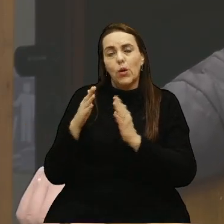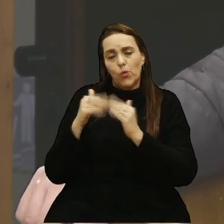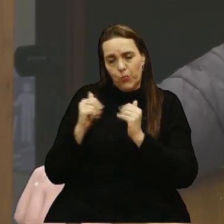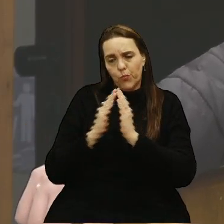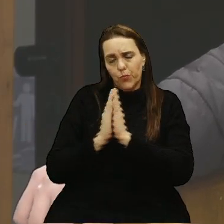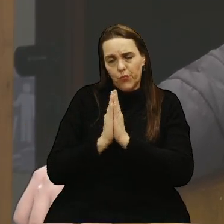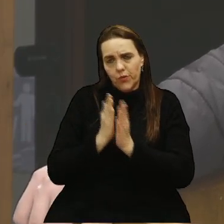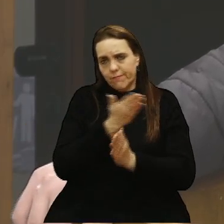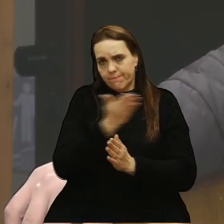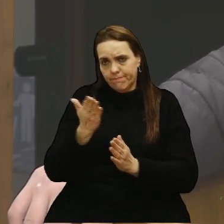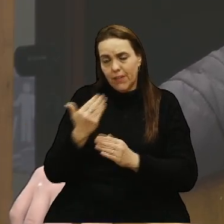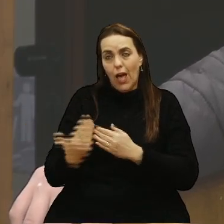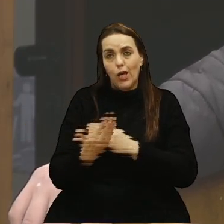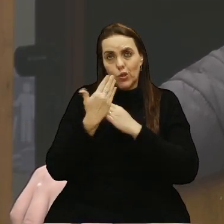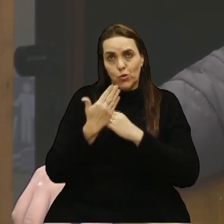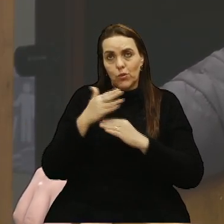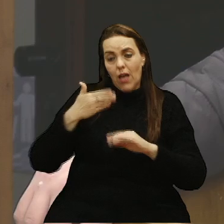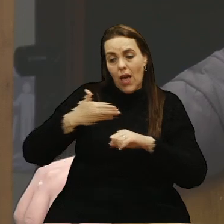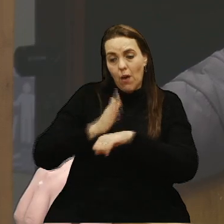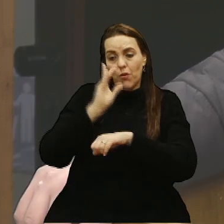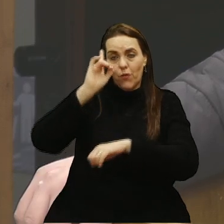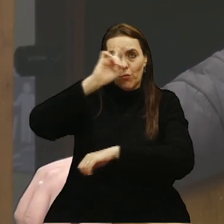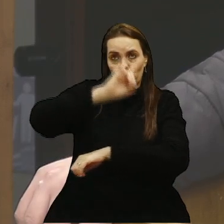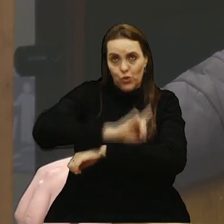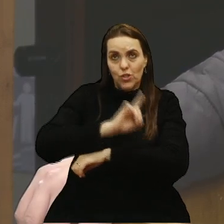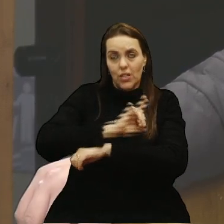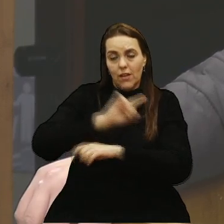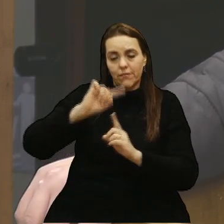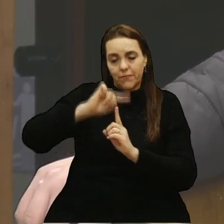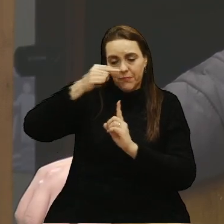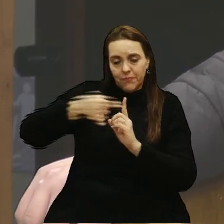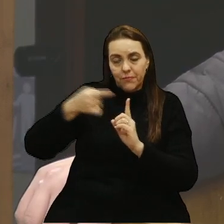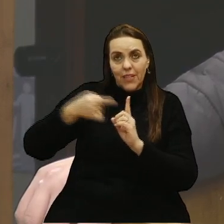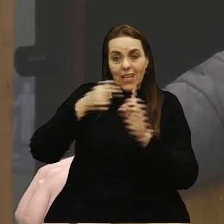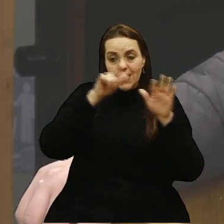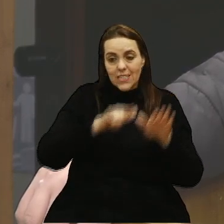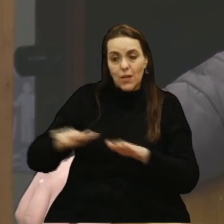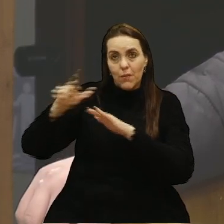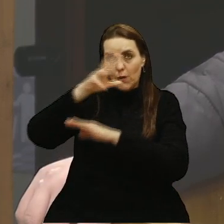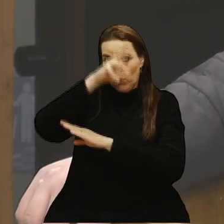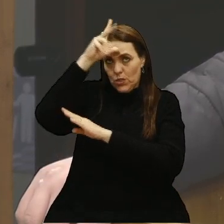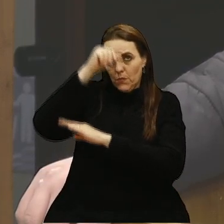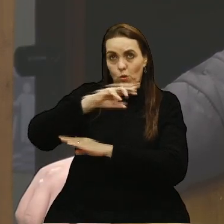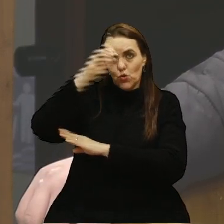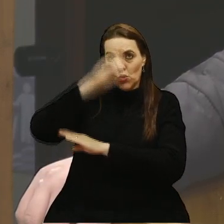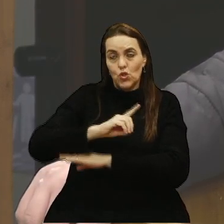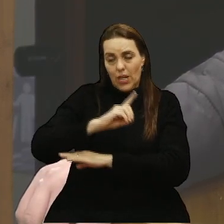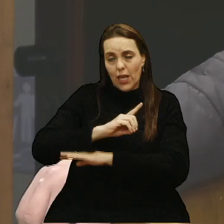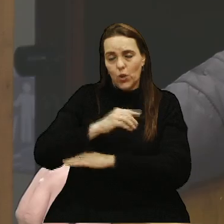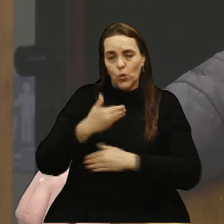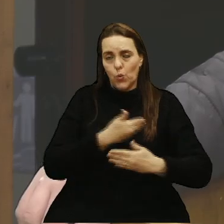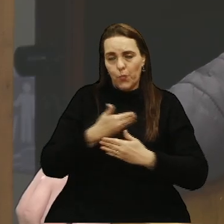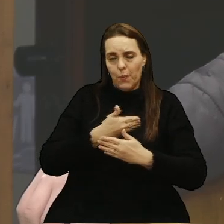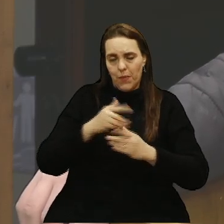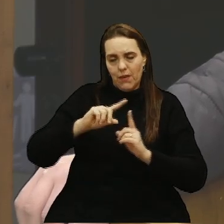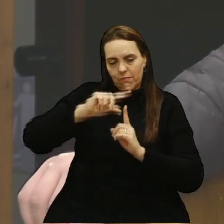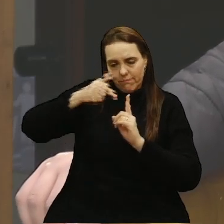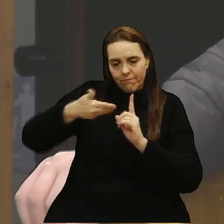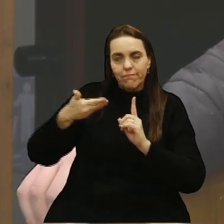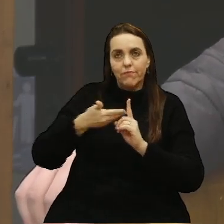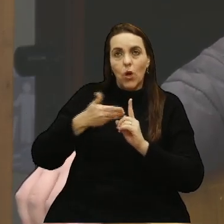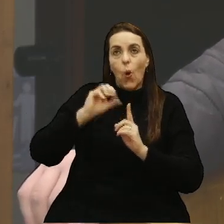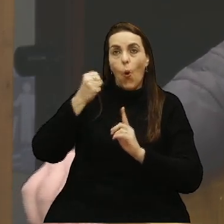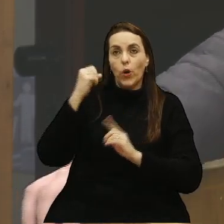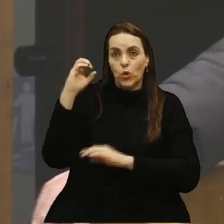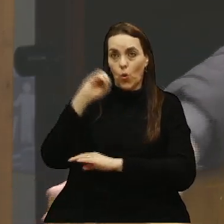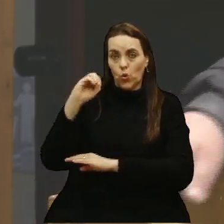gentileza, nos ajudem aprovando esse dia do Nascituro e também que dá início à Semana Municipal dos Direitos do Nascituro a partir do dia 8 de outubro.